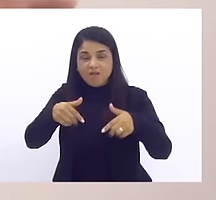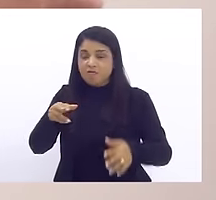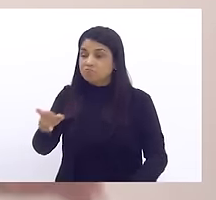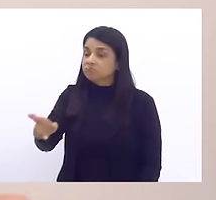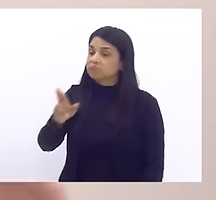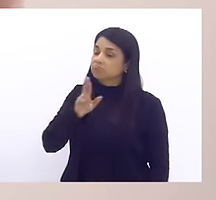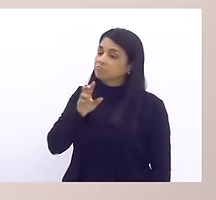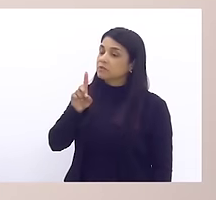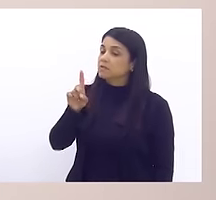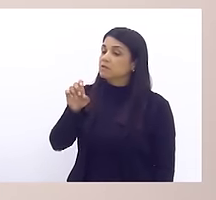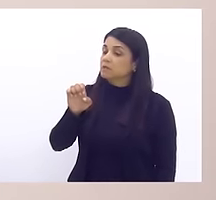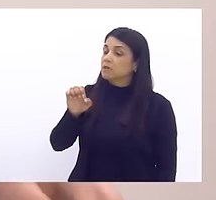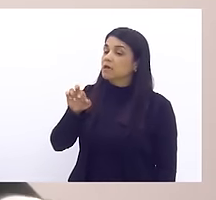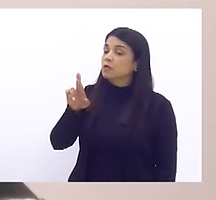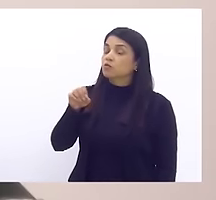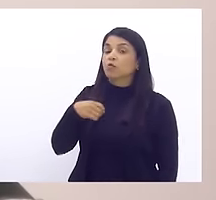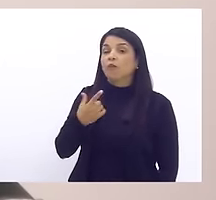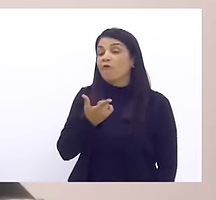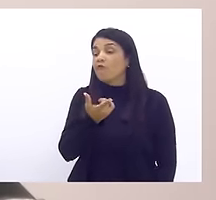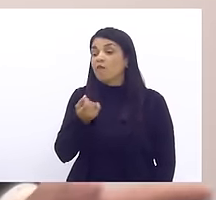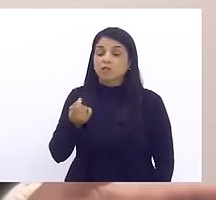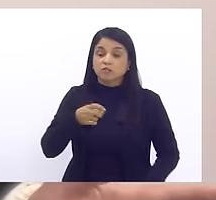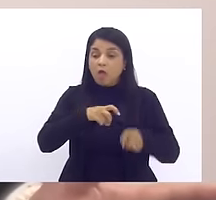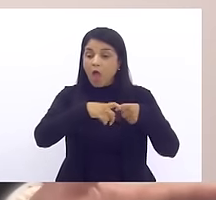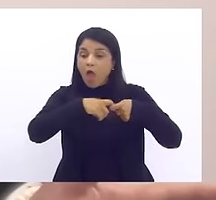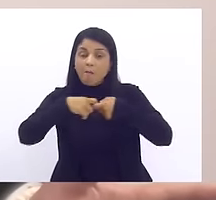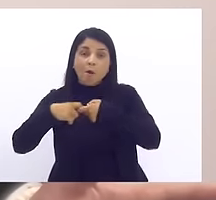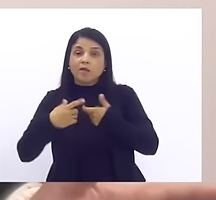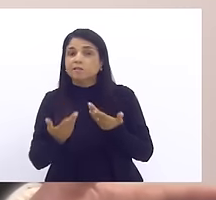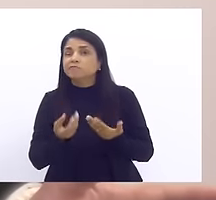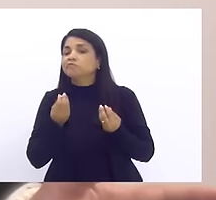qual o intuito disso 20 reboque de uma operação arrecadar